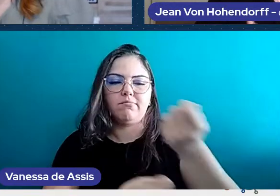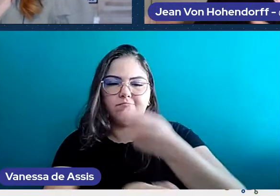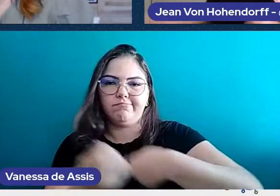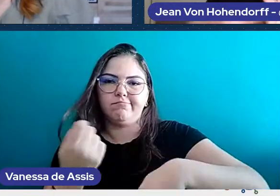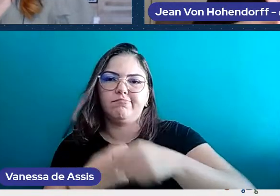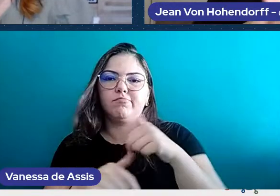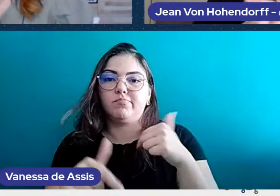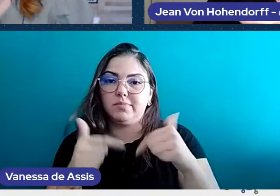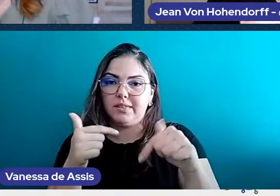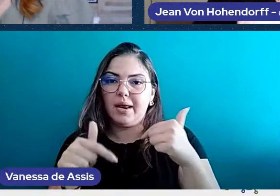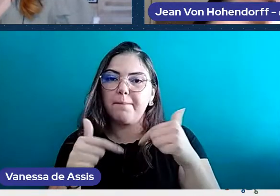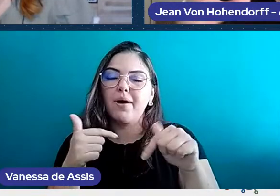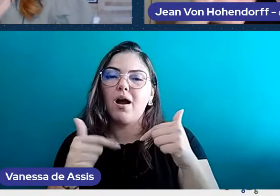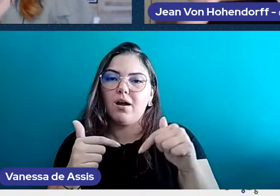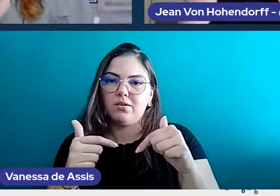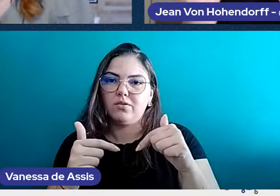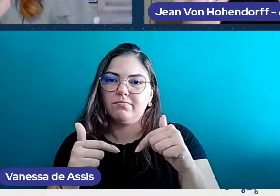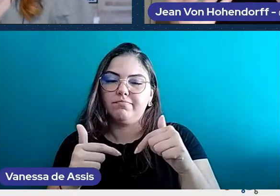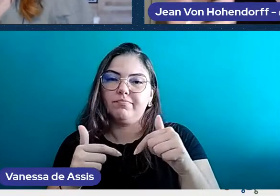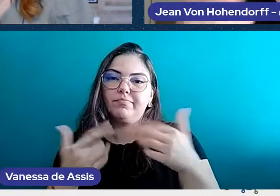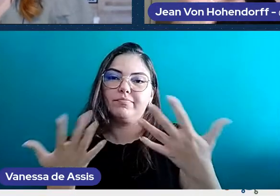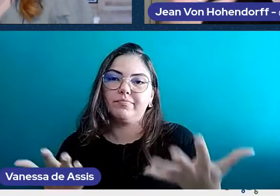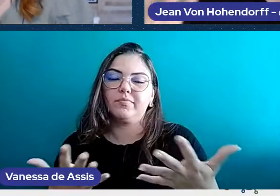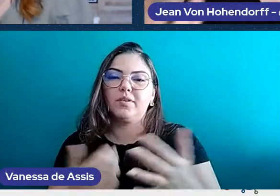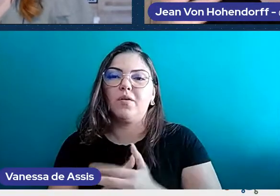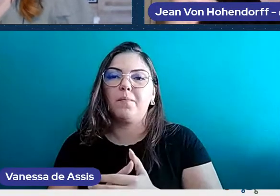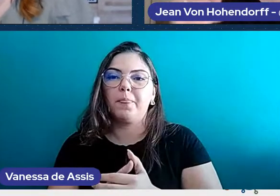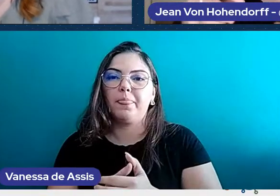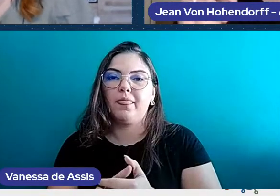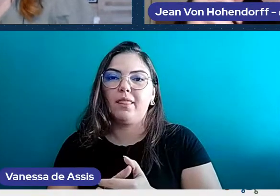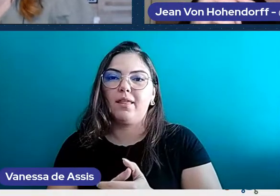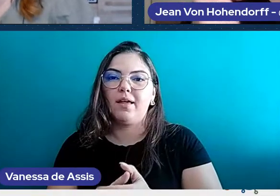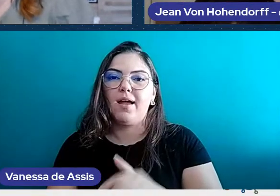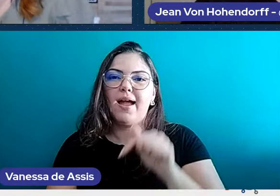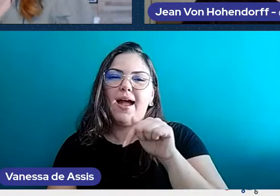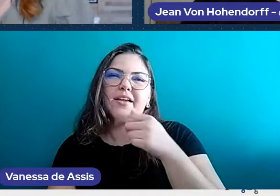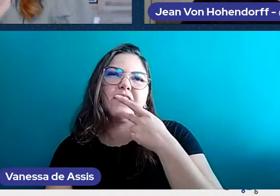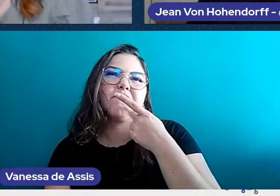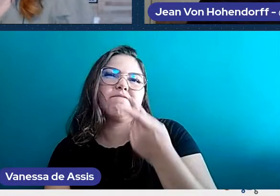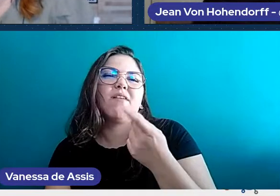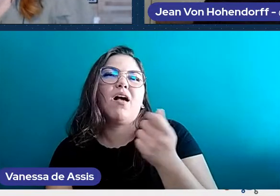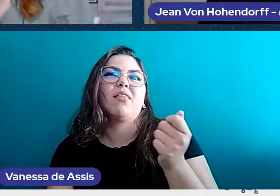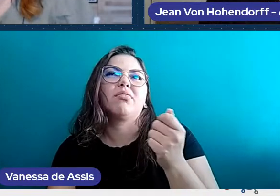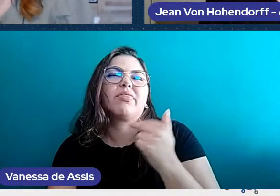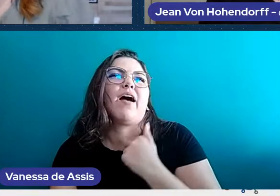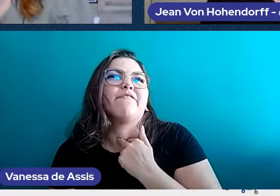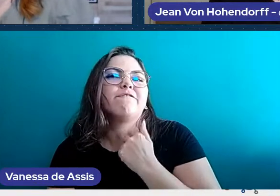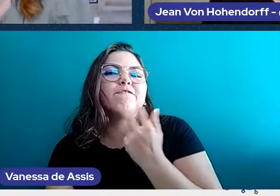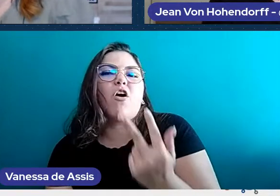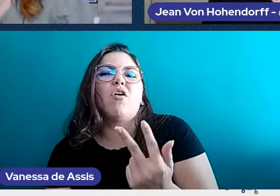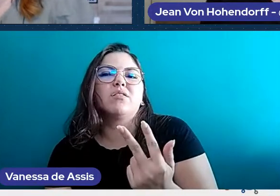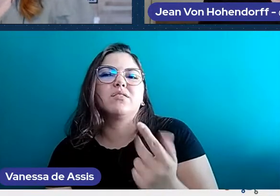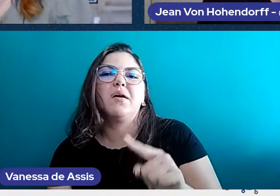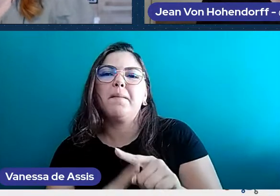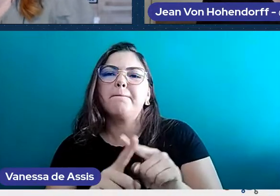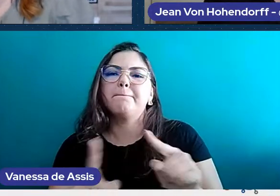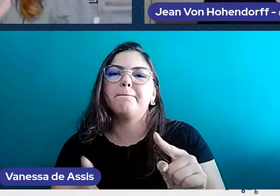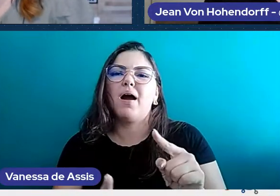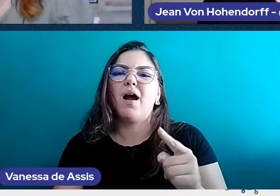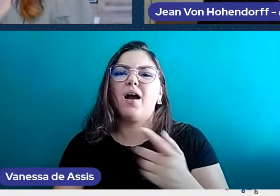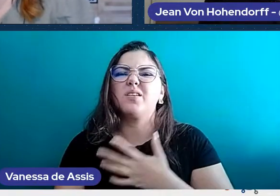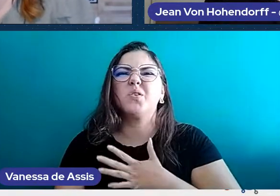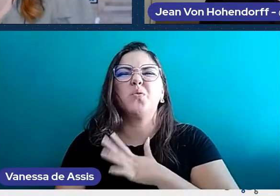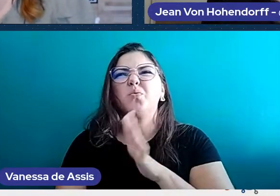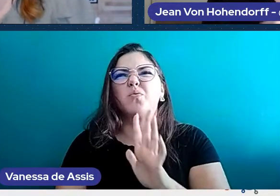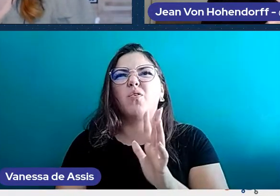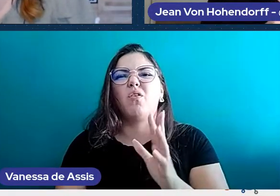né? Aquilo que algumas pessoas chamam de dar voz. Eu não gosto muito desse termo, eu aprendi com uma colega de mestrado que a gente não dá voz a ninguém,